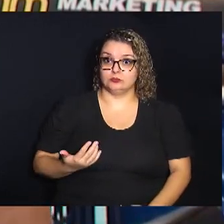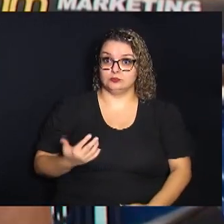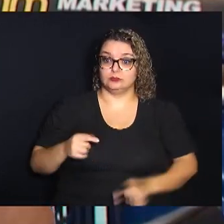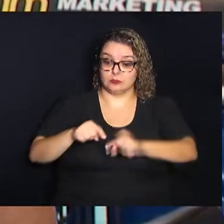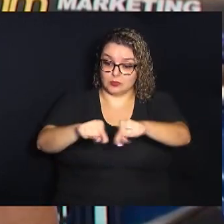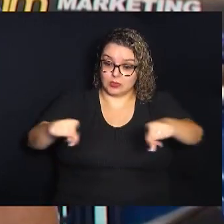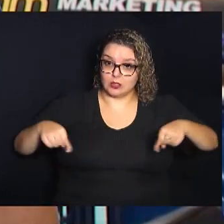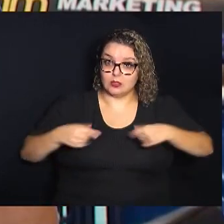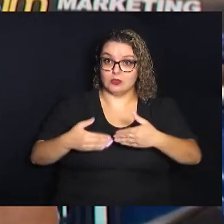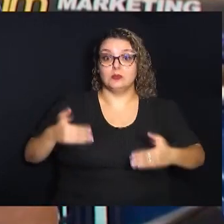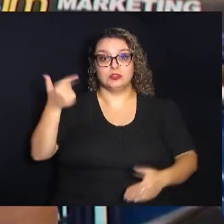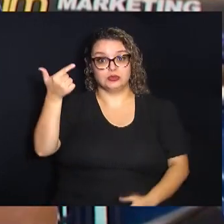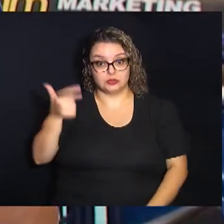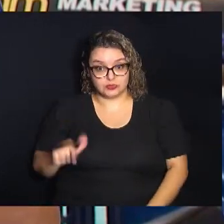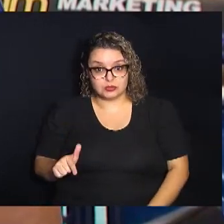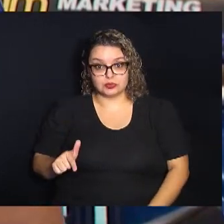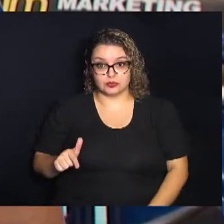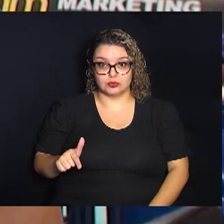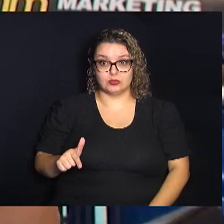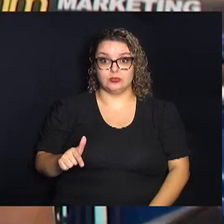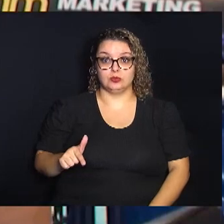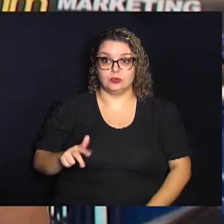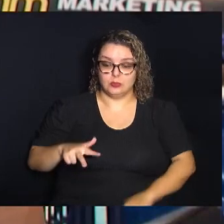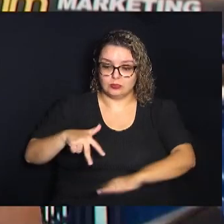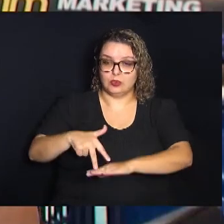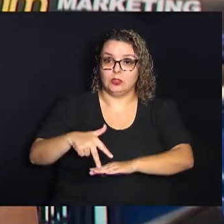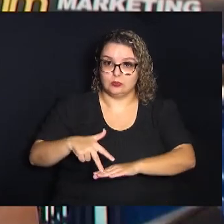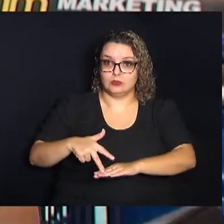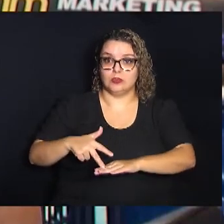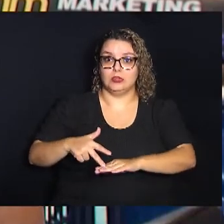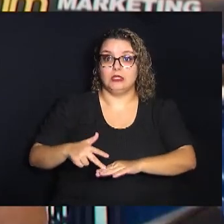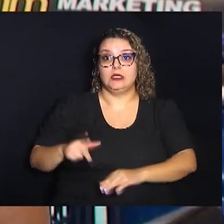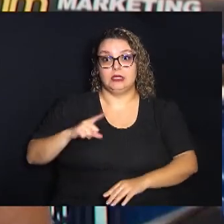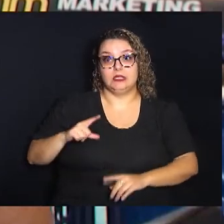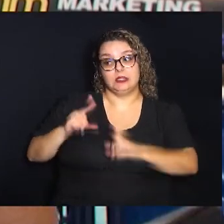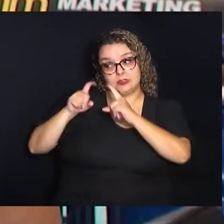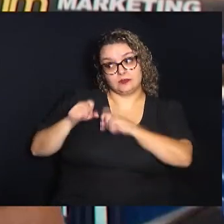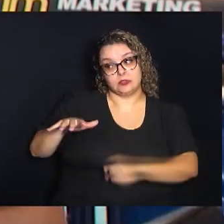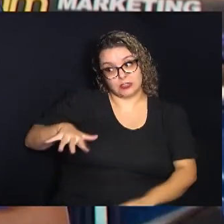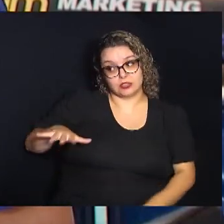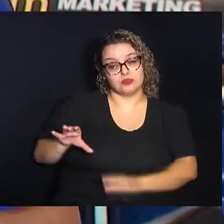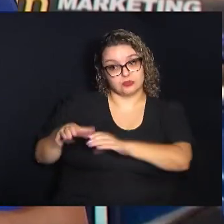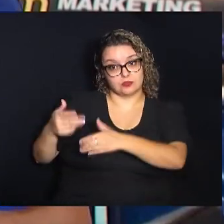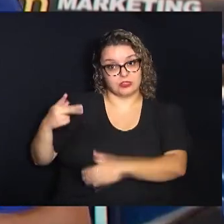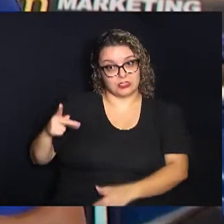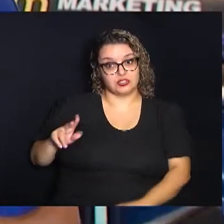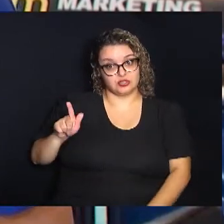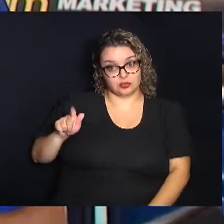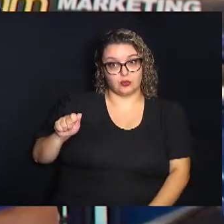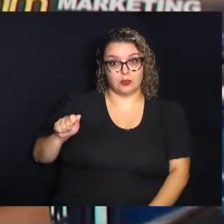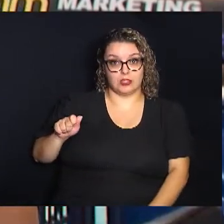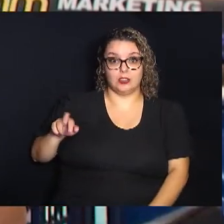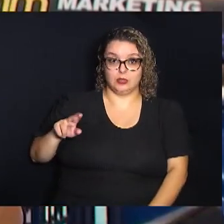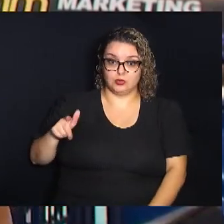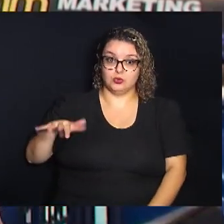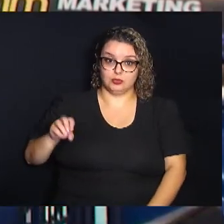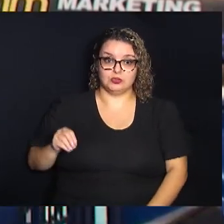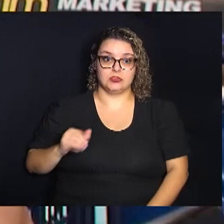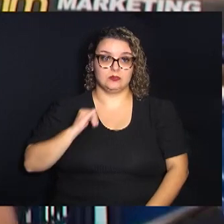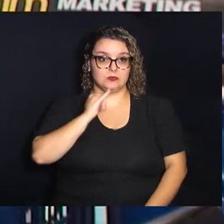mais uma vez e gerar dificuldades no time deles. Você citou aí, não é,